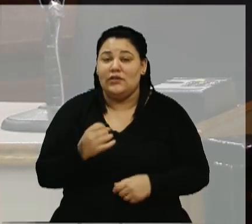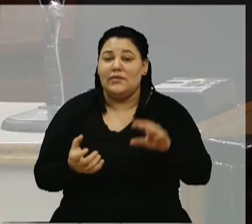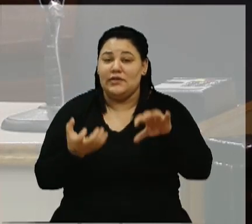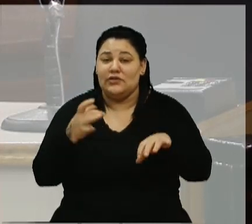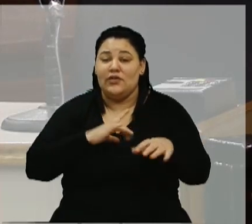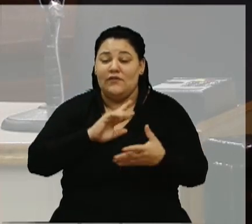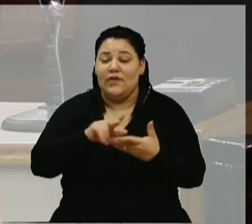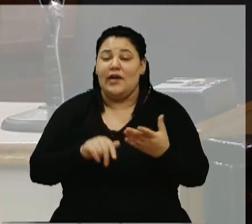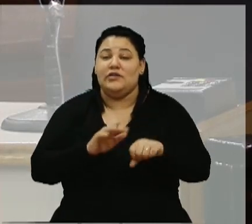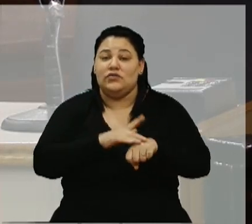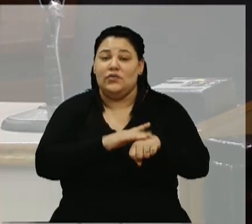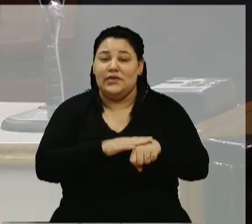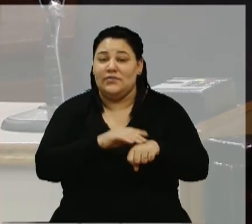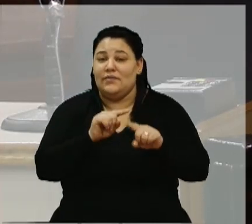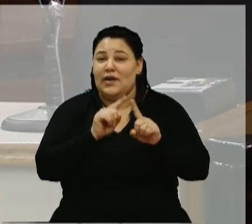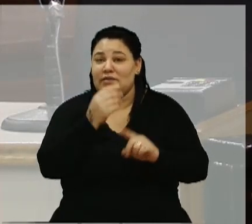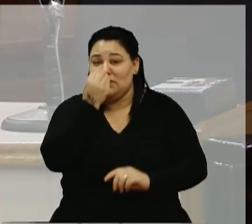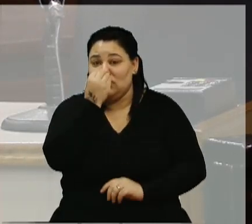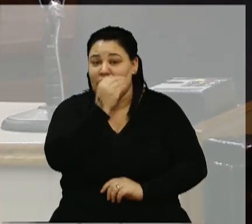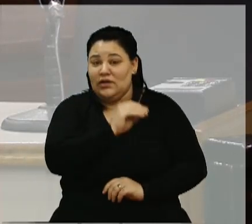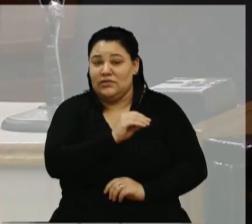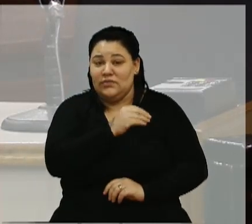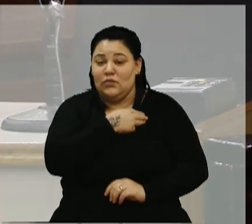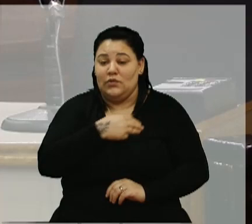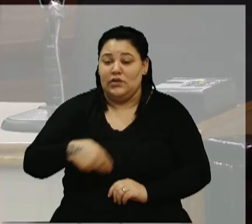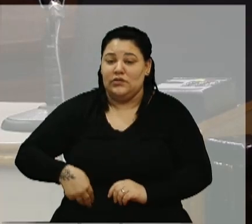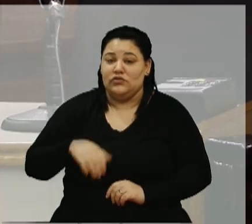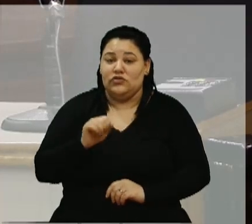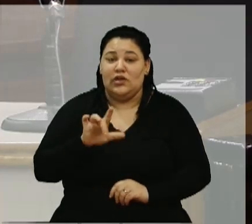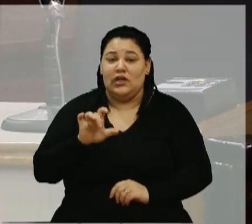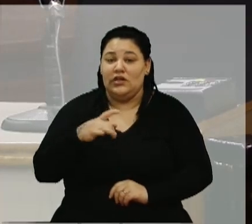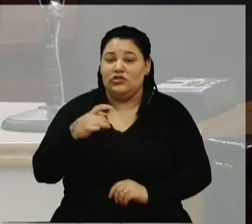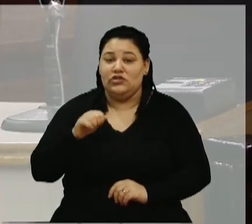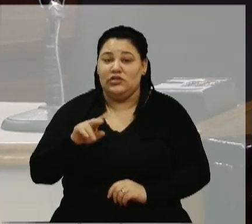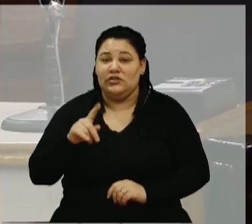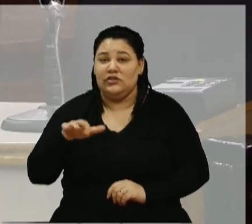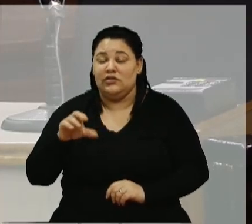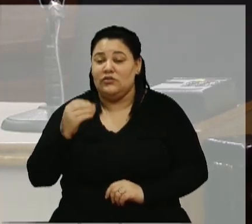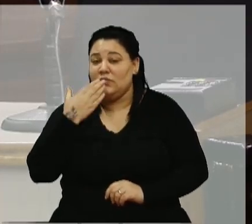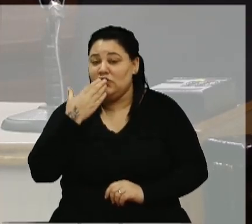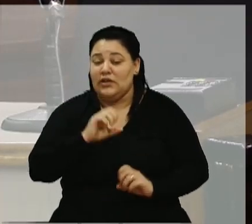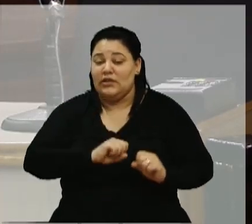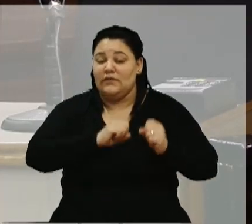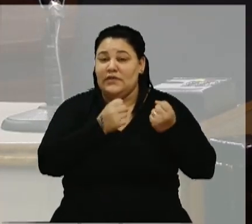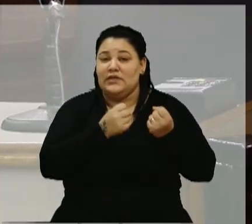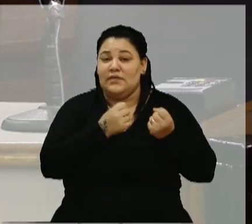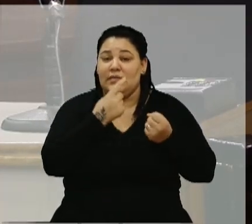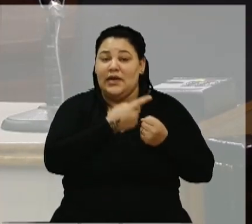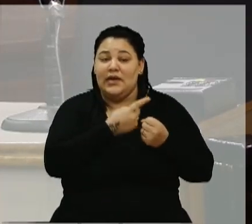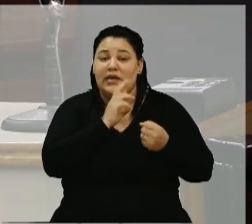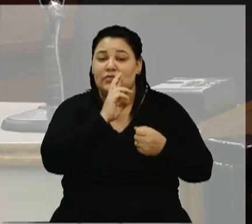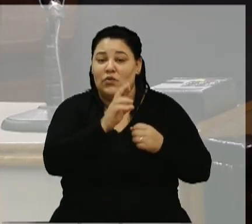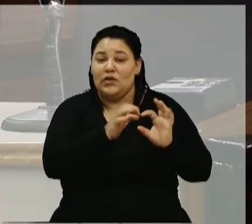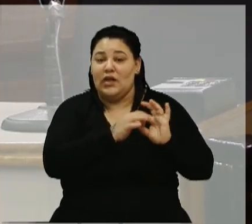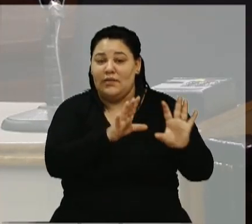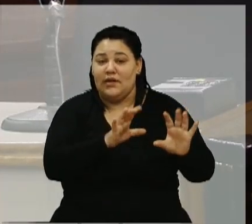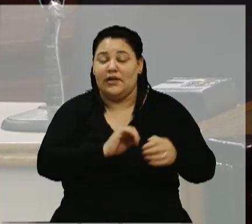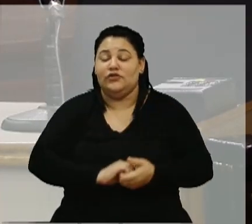as quais foram ignoradas pelo ministro Alexandre de Moraes, nos pedidos da defesa para que o réu respondesse o processo em